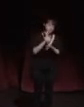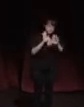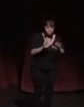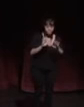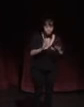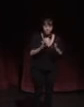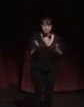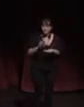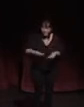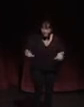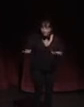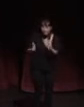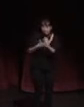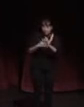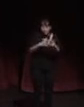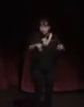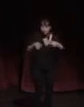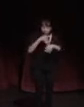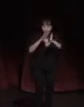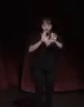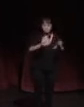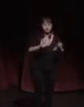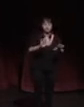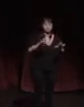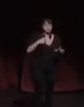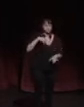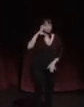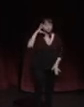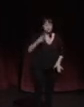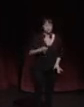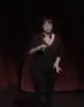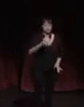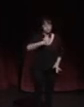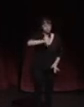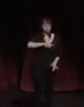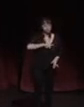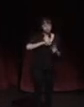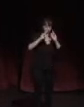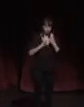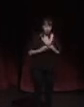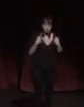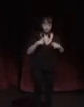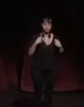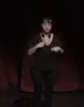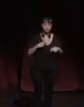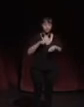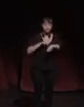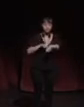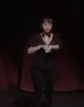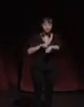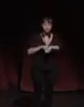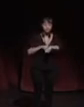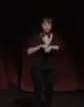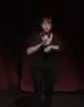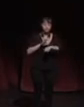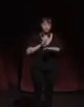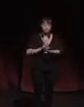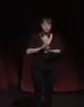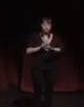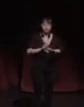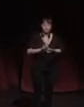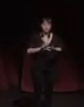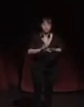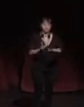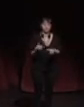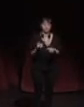o que as crianças propõem, mas eu tenho certeza que a gente precisa de